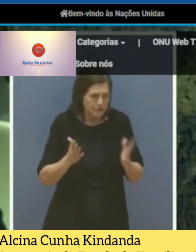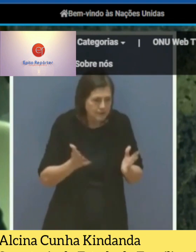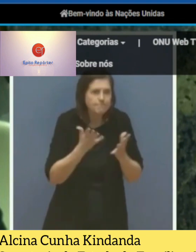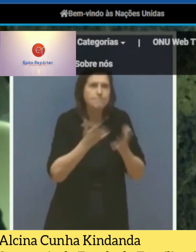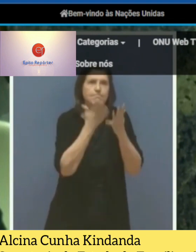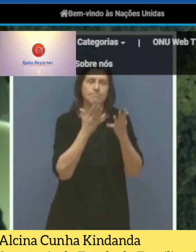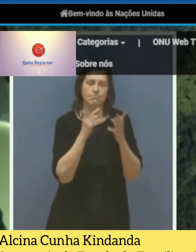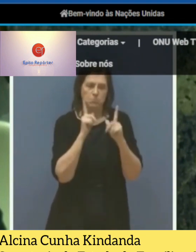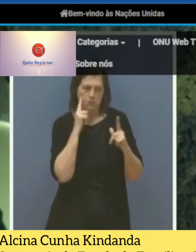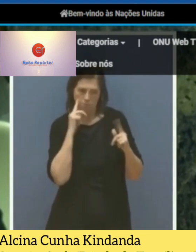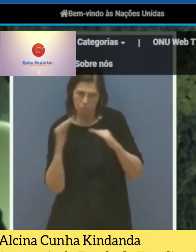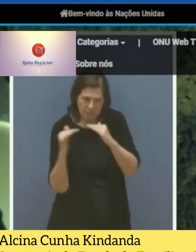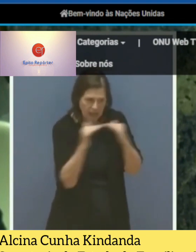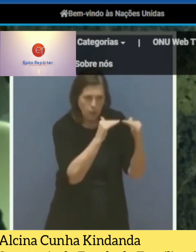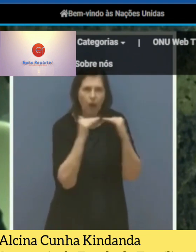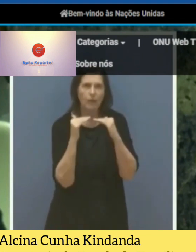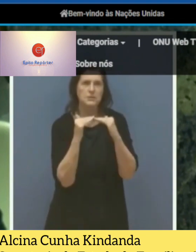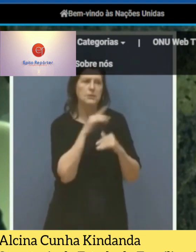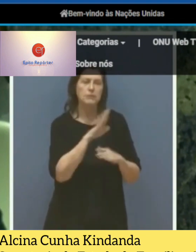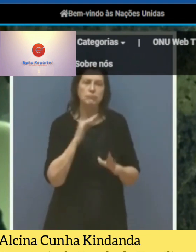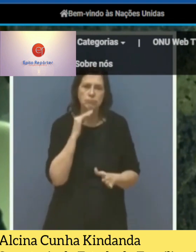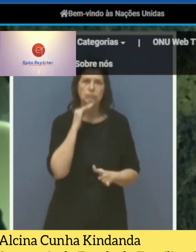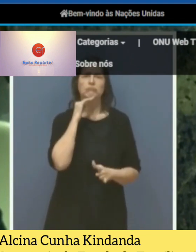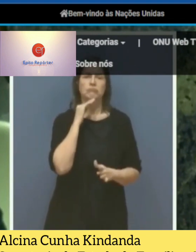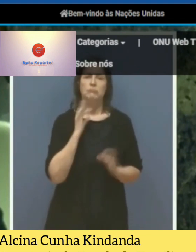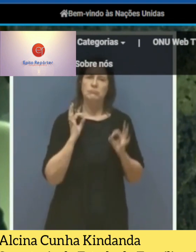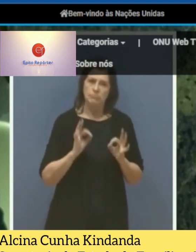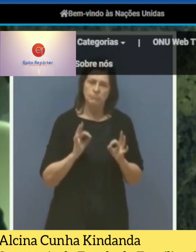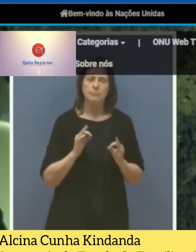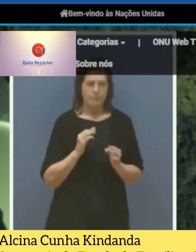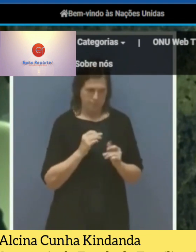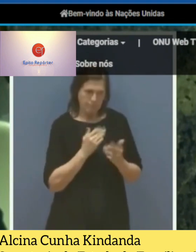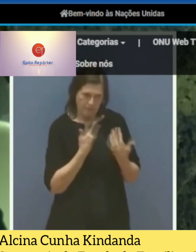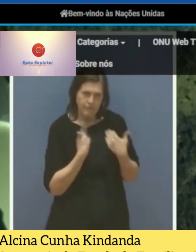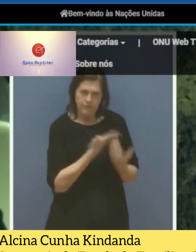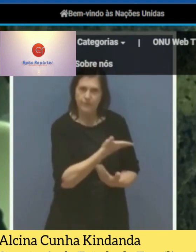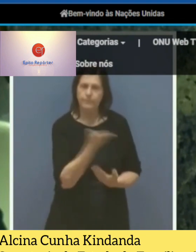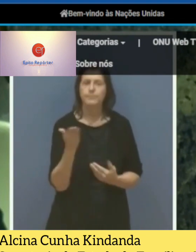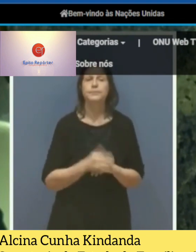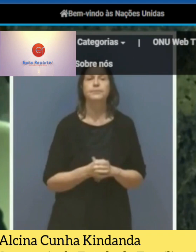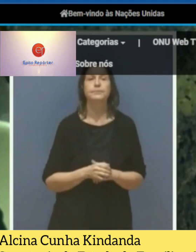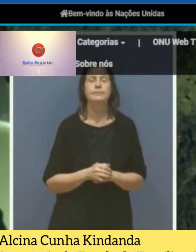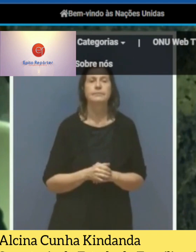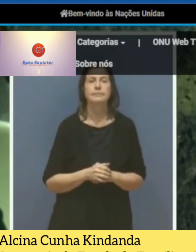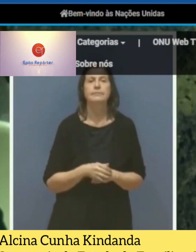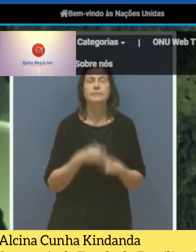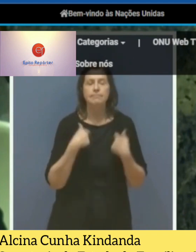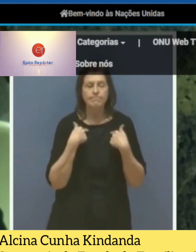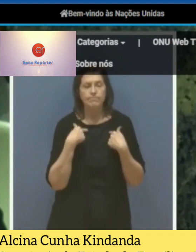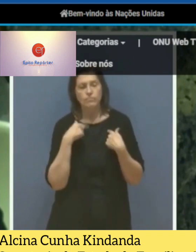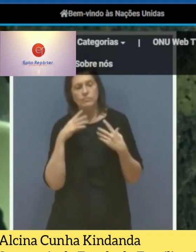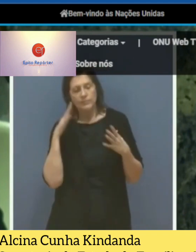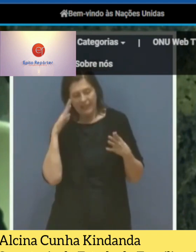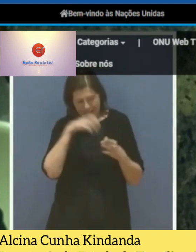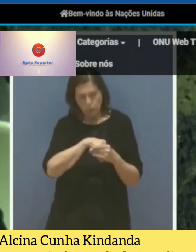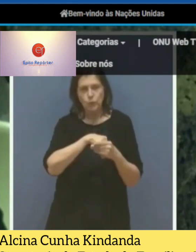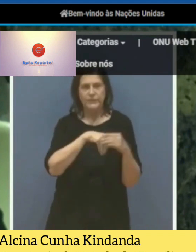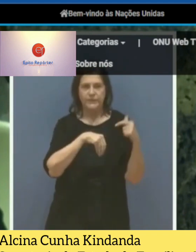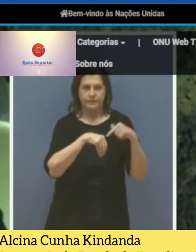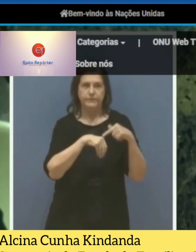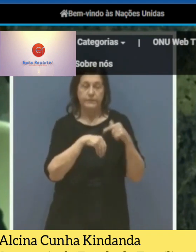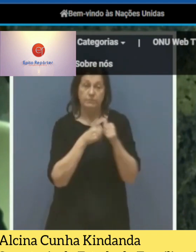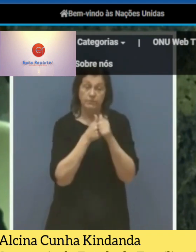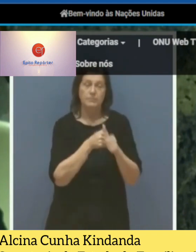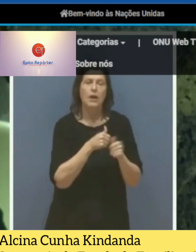comunidade nesta perspectiva de inclusão através da resolução número 1/3 de 11 de janeiro da